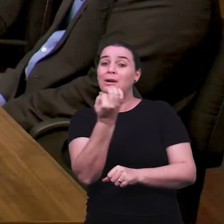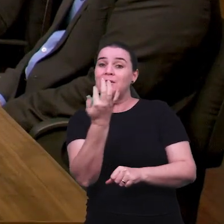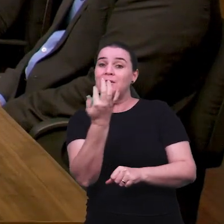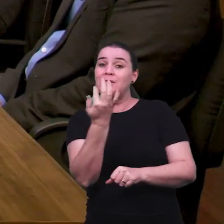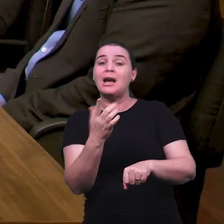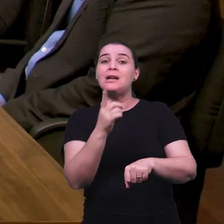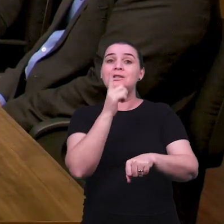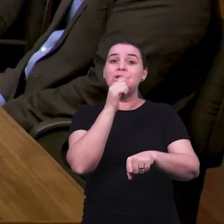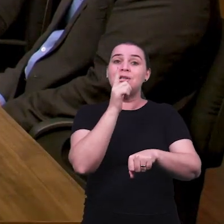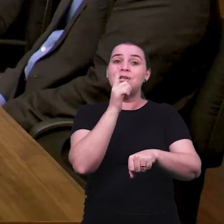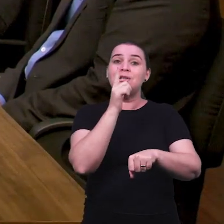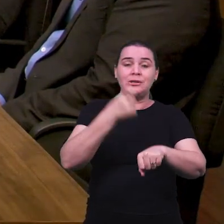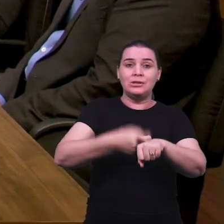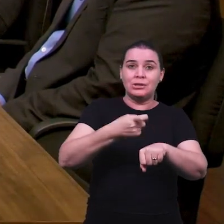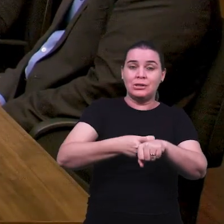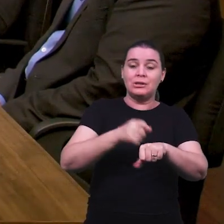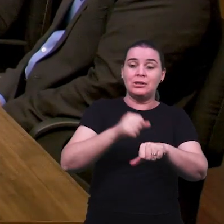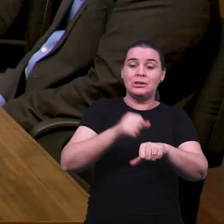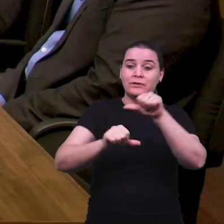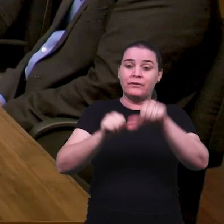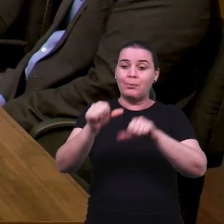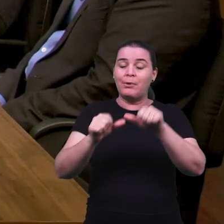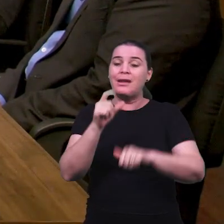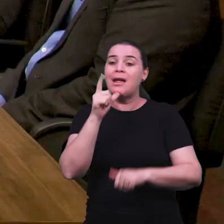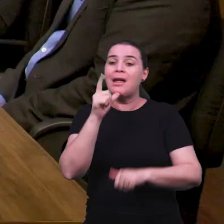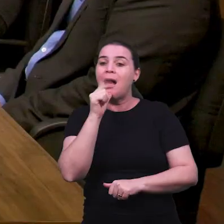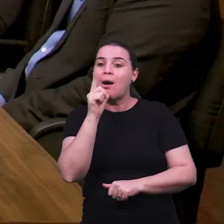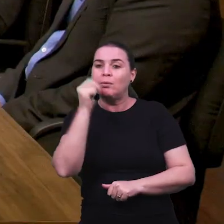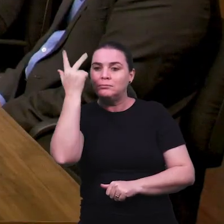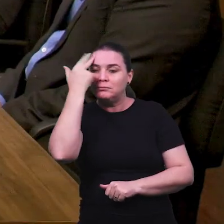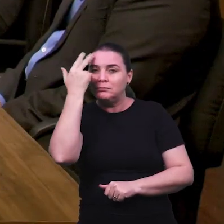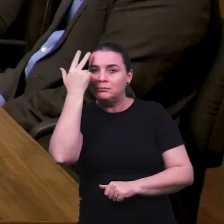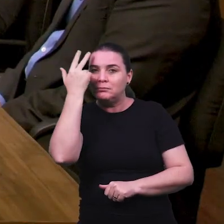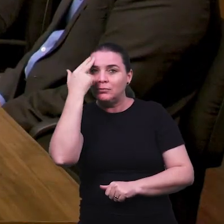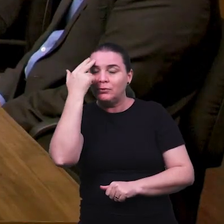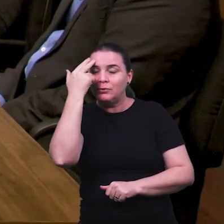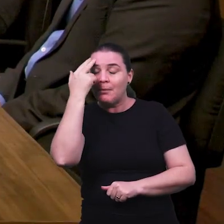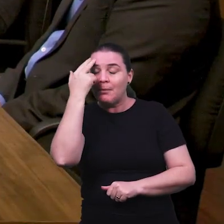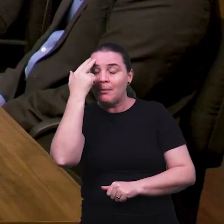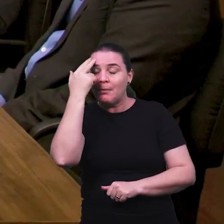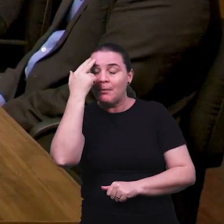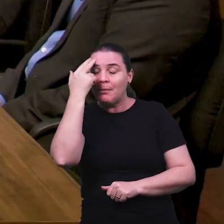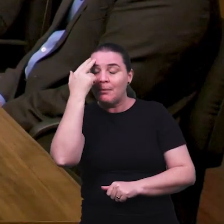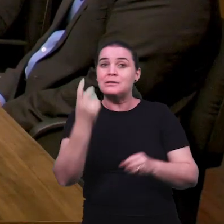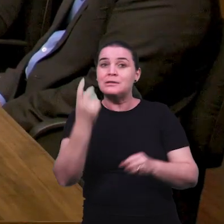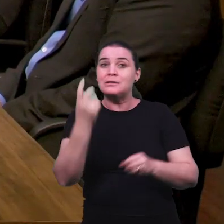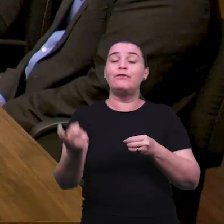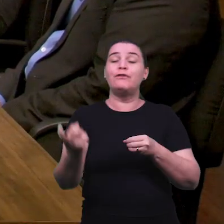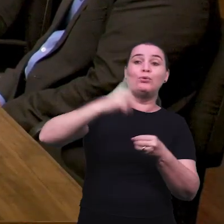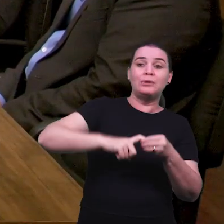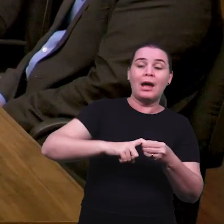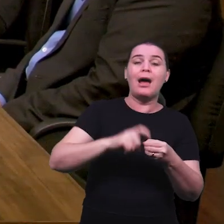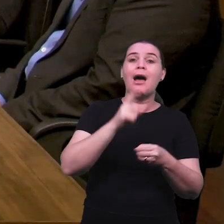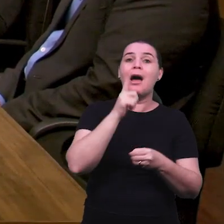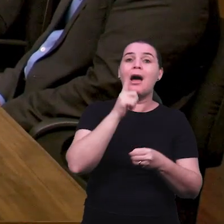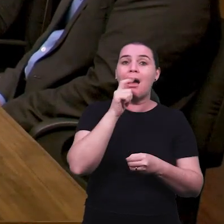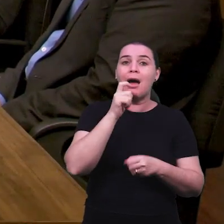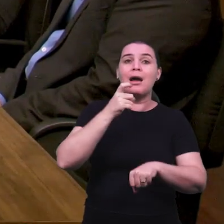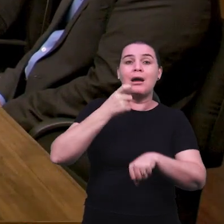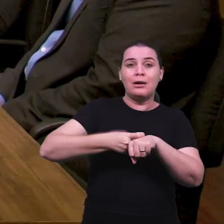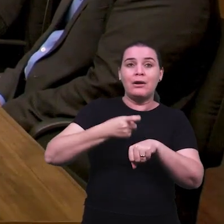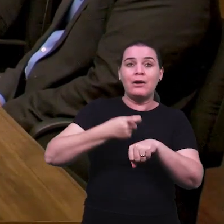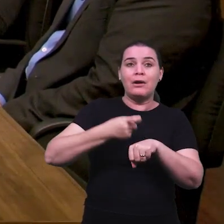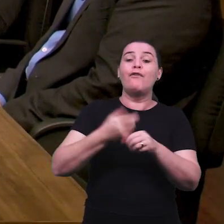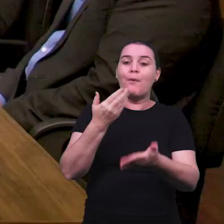eu tinha, transformei em água, e se eu gelar de novo, eu vou perder energia nesse aspecto. Então, possivelmente, eu vou perder